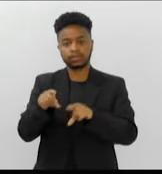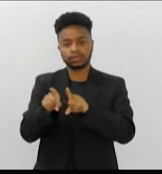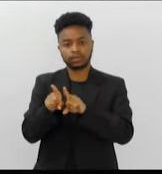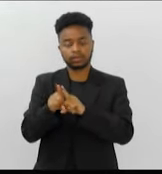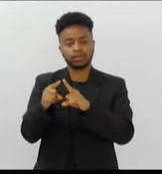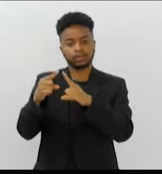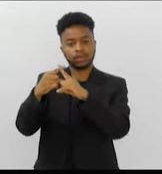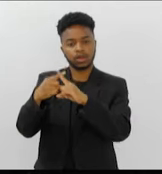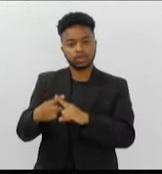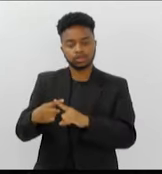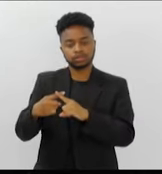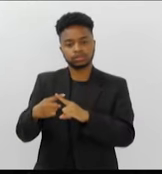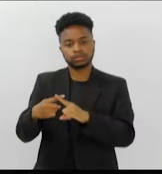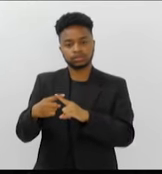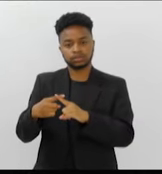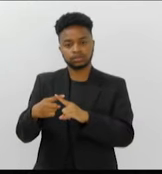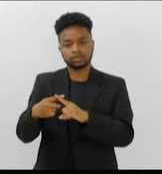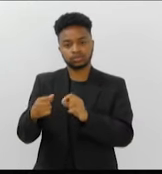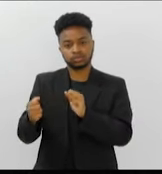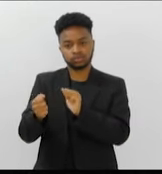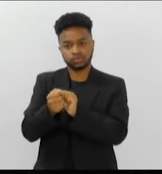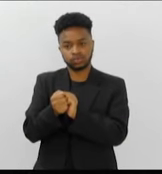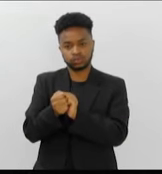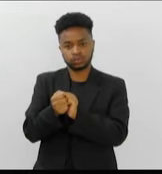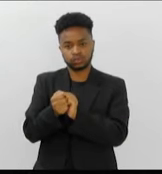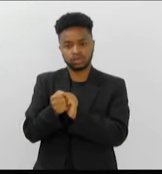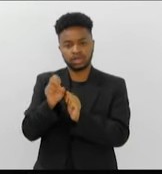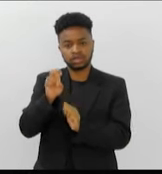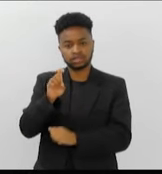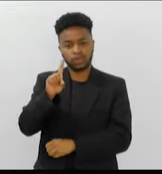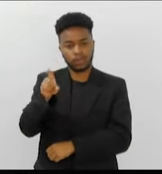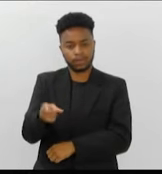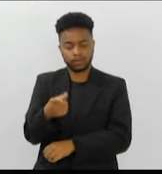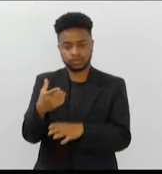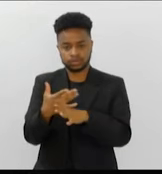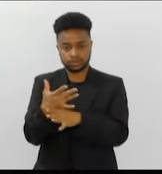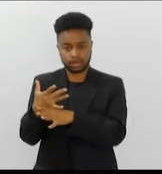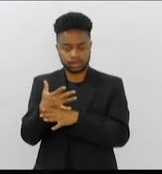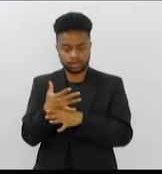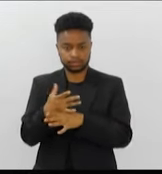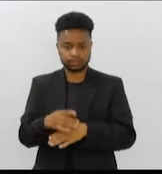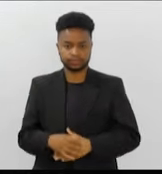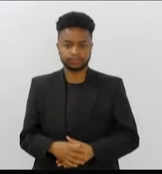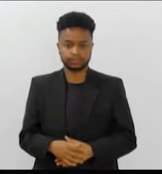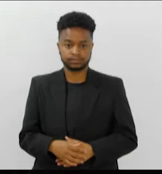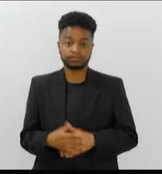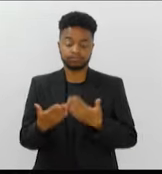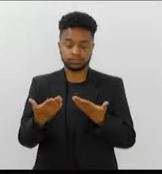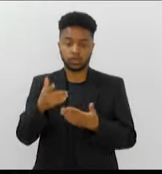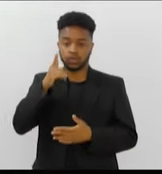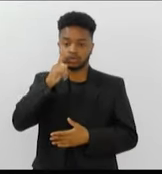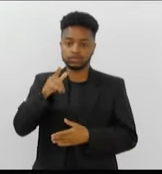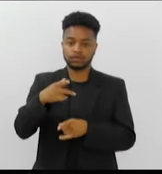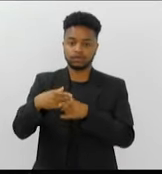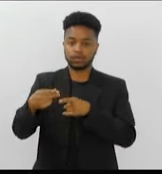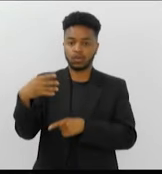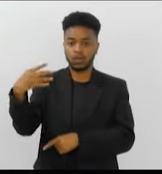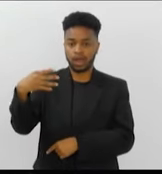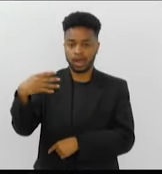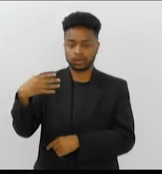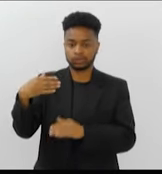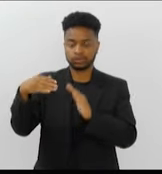disputando ou junto com mais de 5 mil municípios. Ele ser o 4º